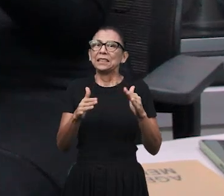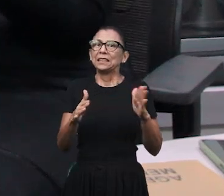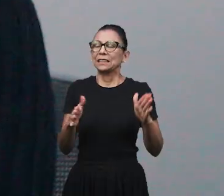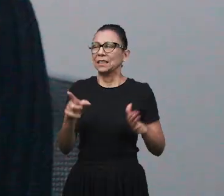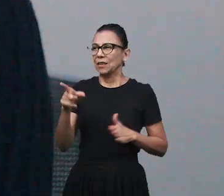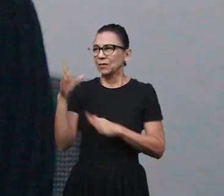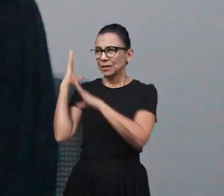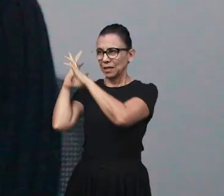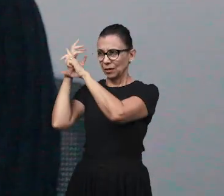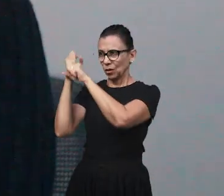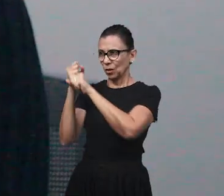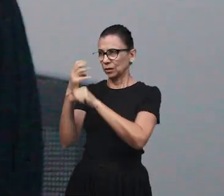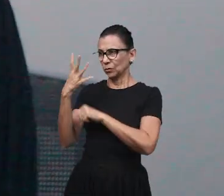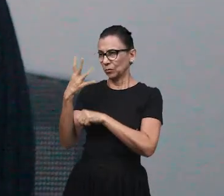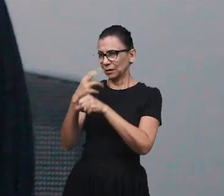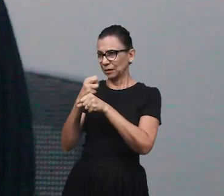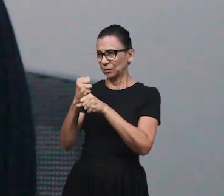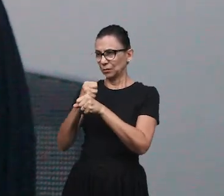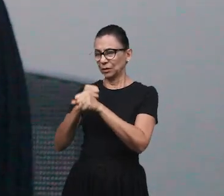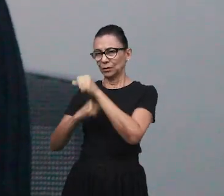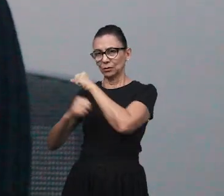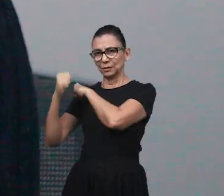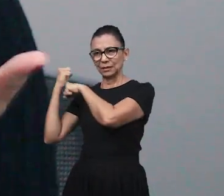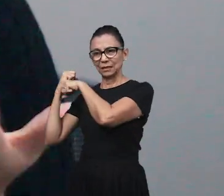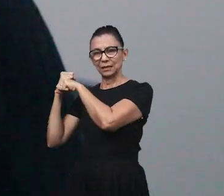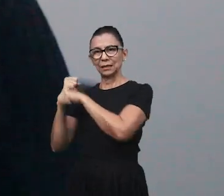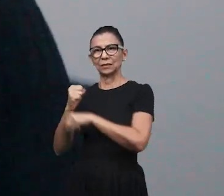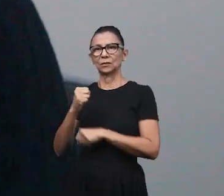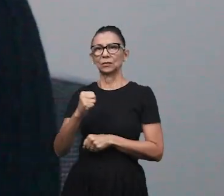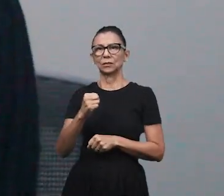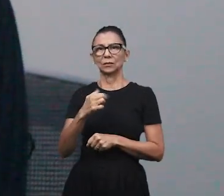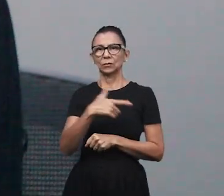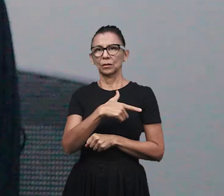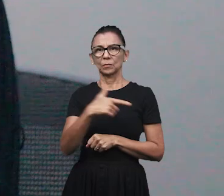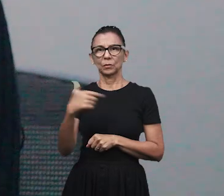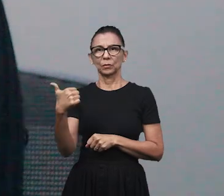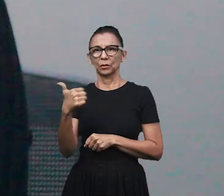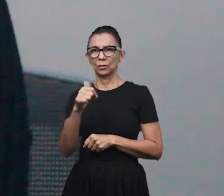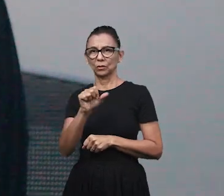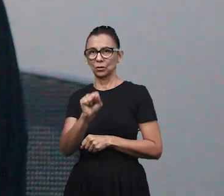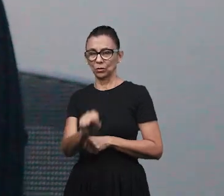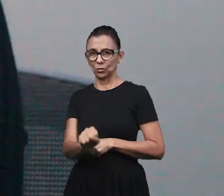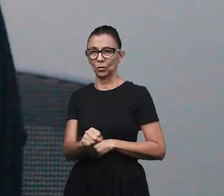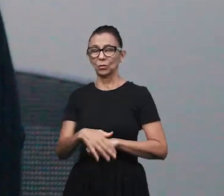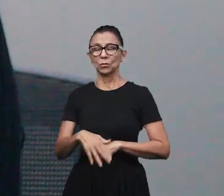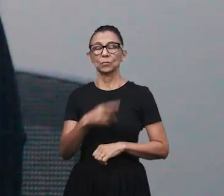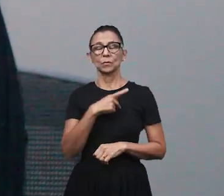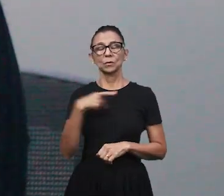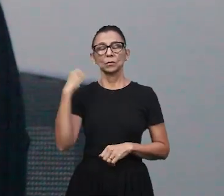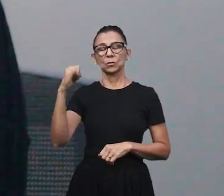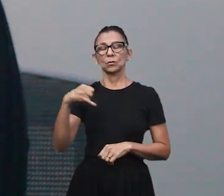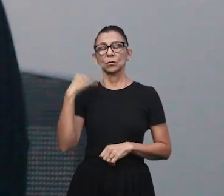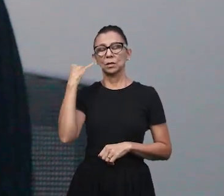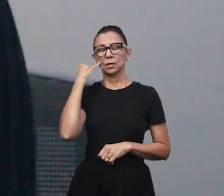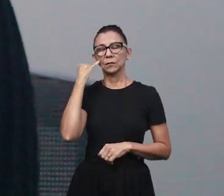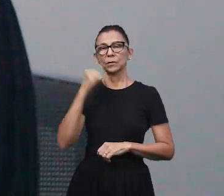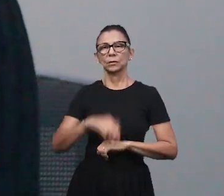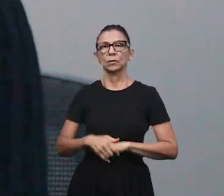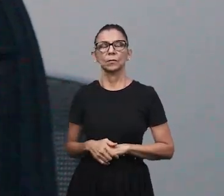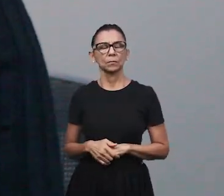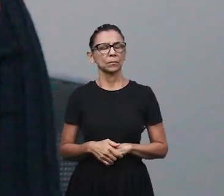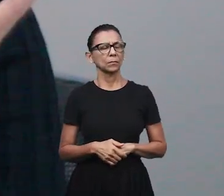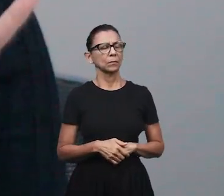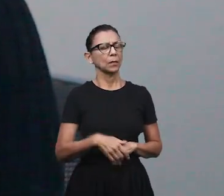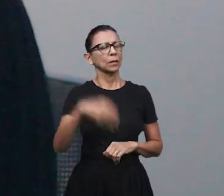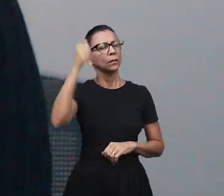você se recorda, porque tem 4 anos. Então, há 4 anos atrás, em 2018, quando o pastor Josias chegou e falou assim,